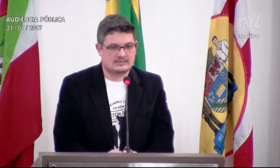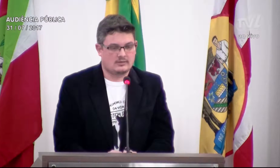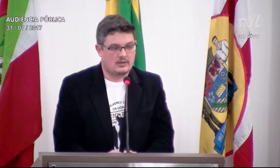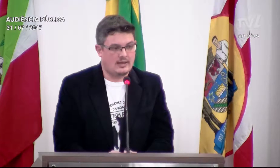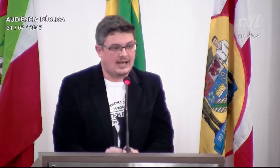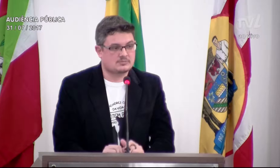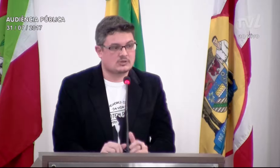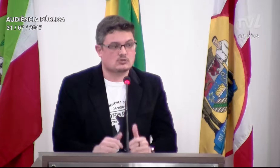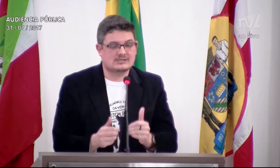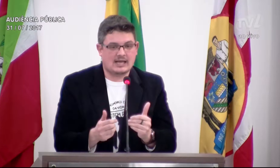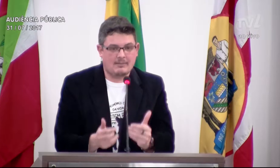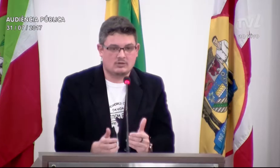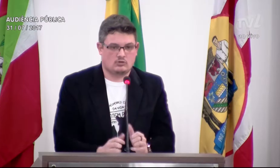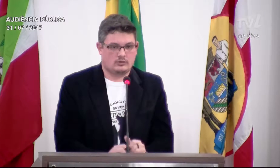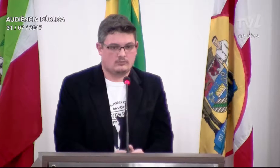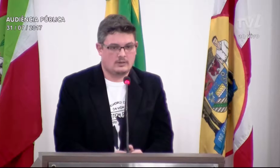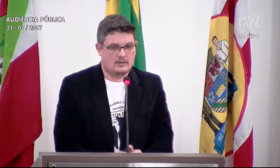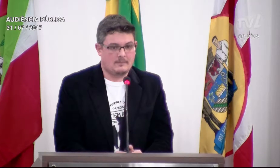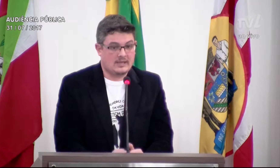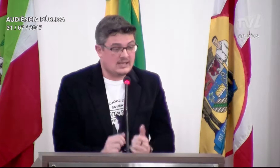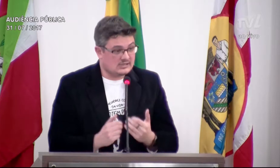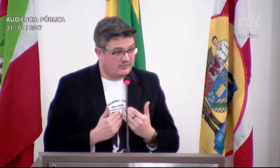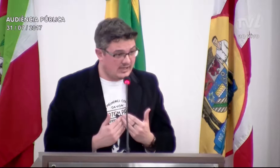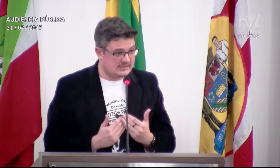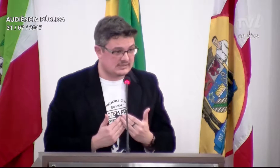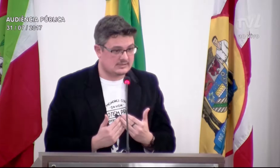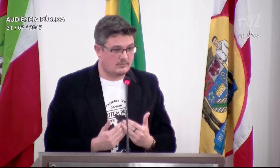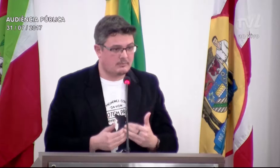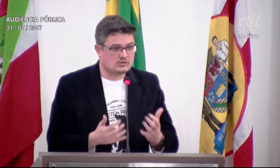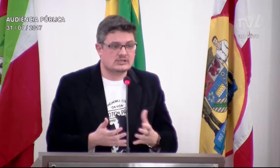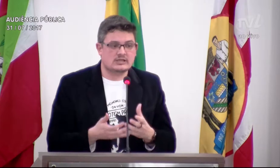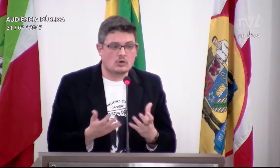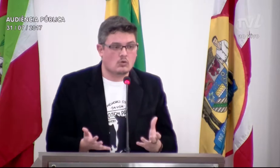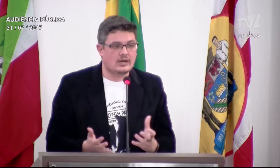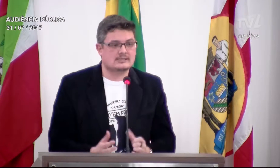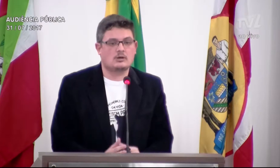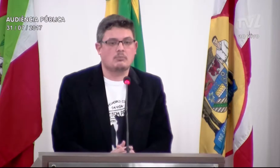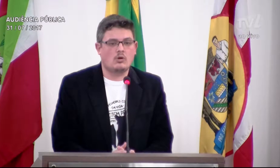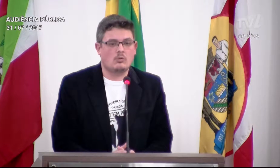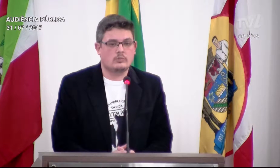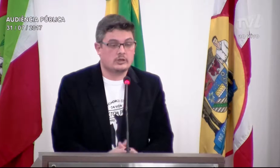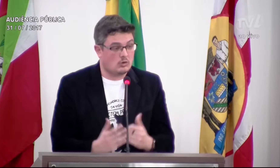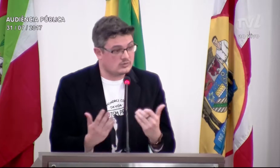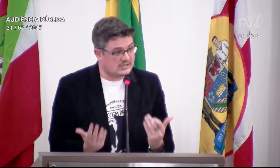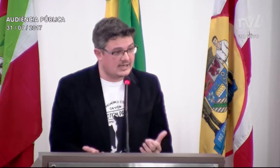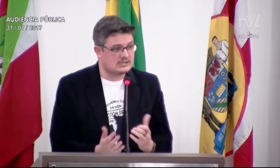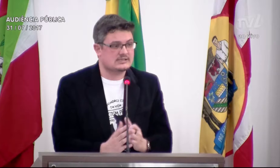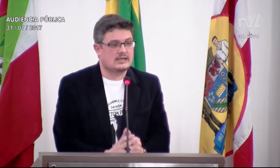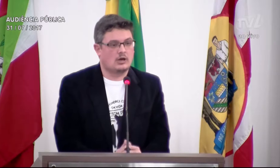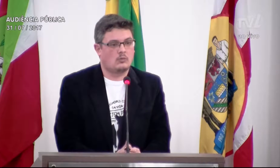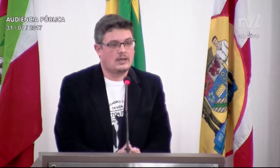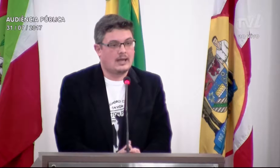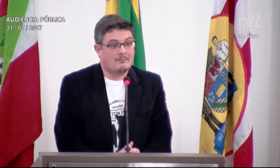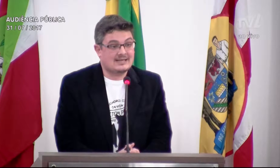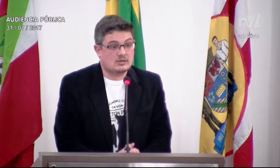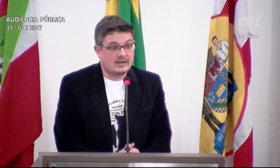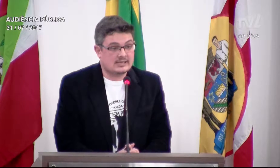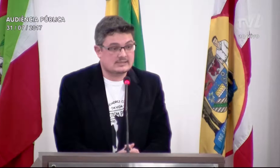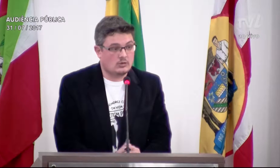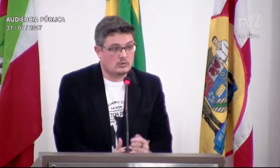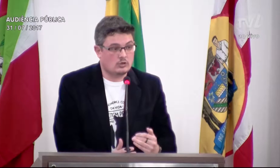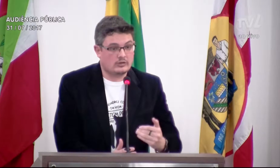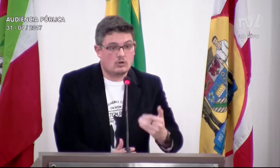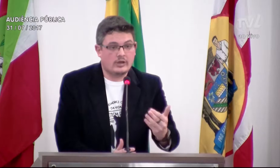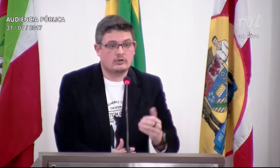para a abertura de uma conta bancária onde possam ser depositados recursos de ações penais da FAEMA para serem usados em